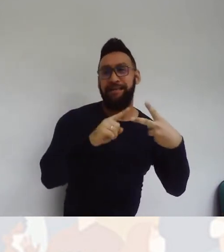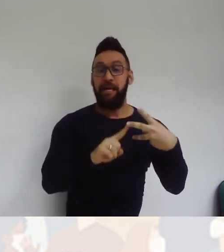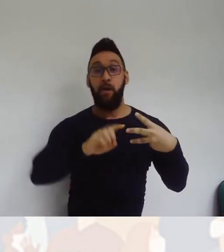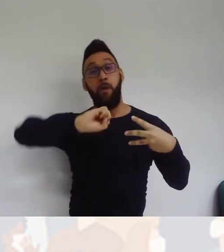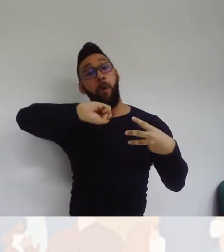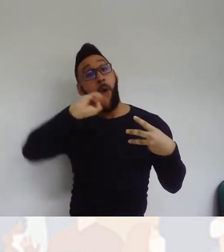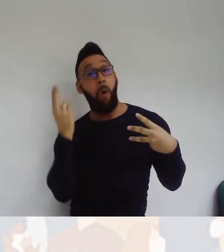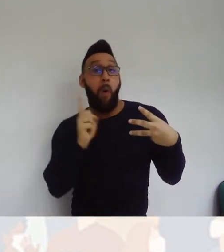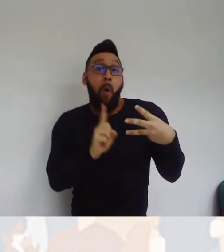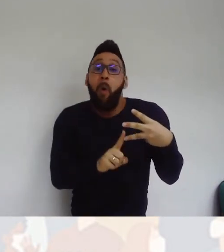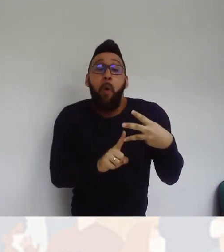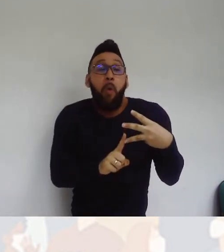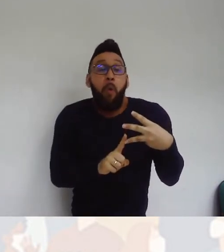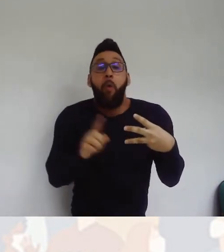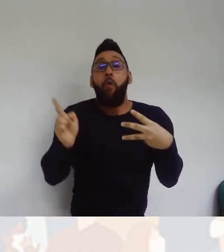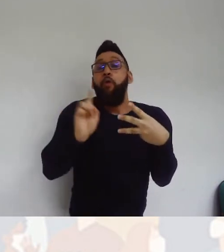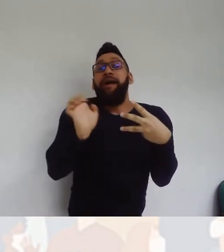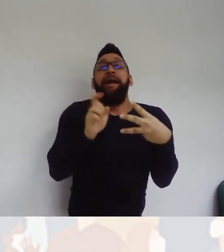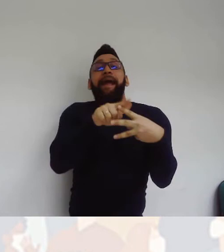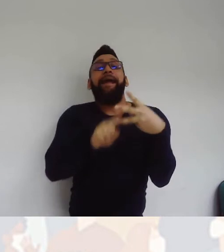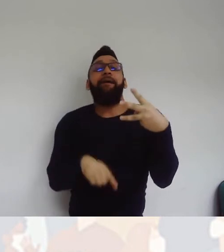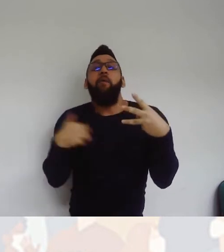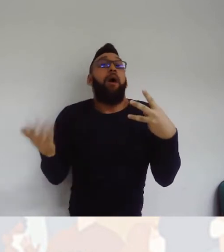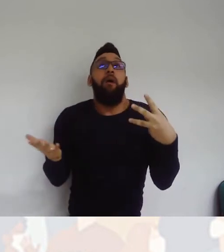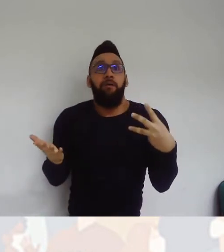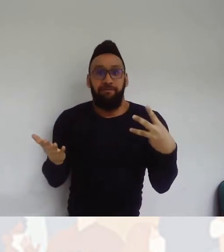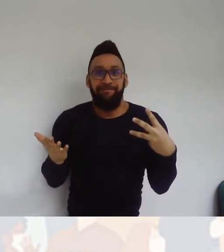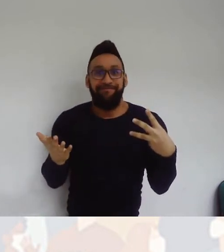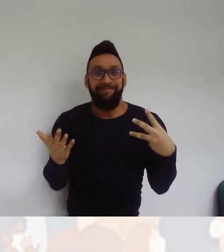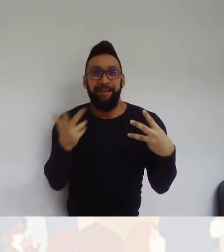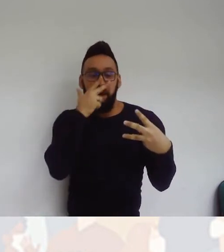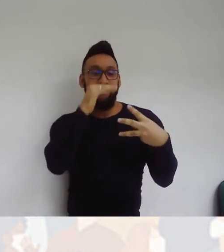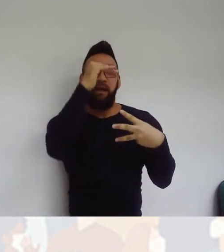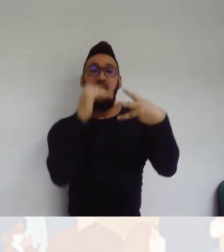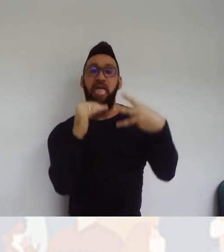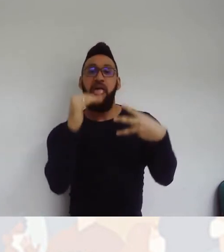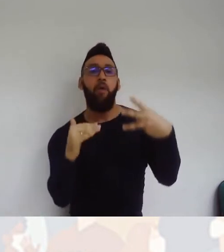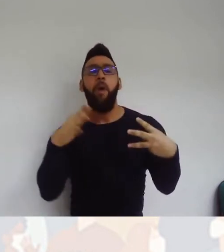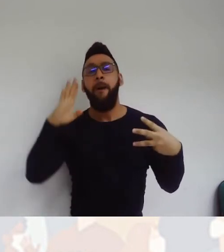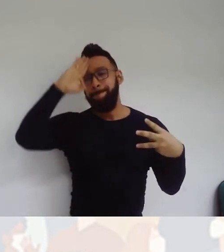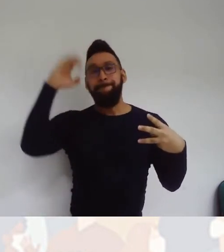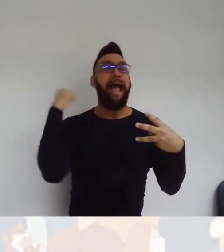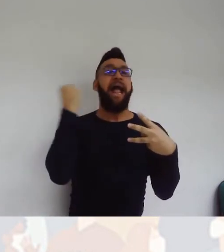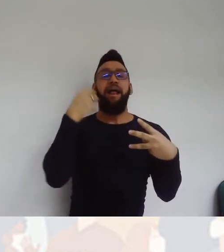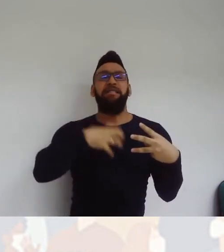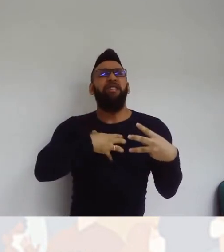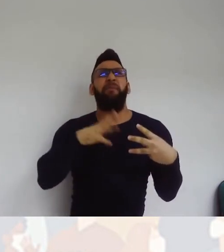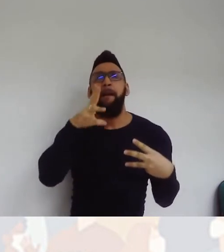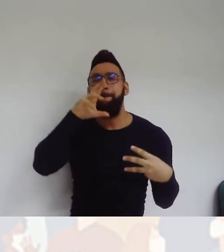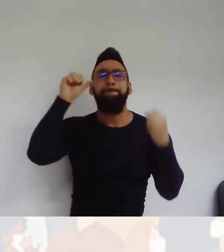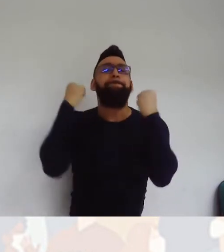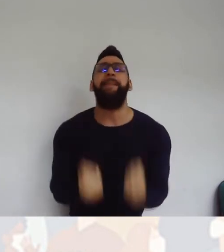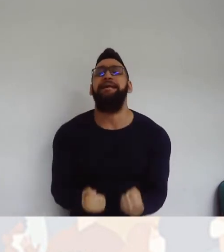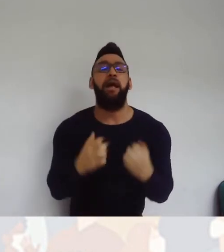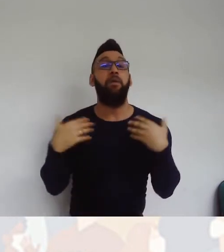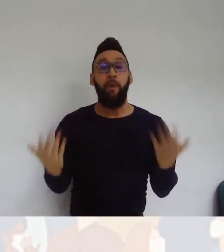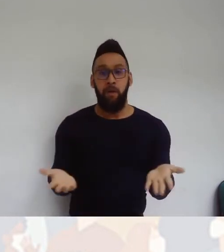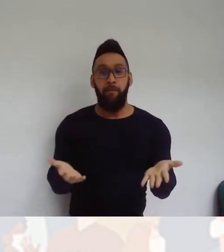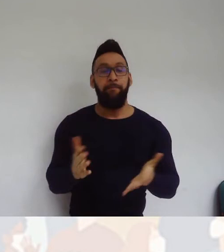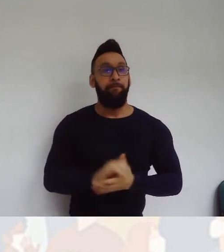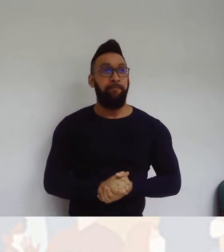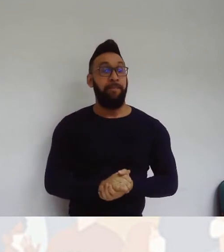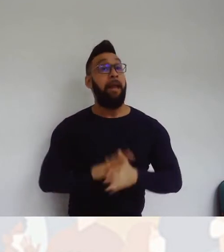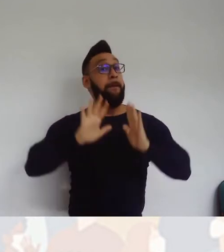professora da semiótica via Peirce, né, que ela trazia a ideia de que o ícone também era indexical, quer